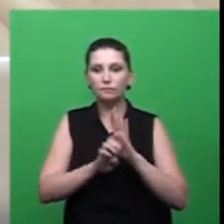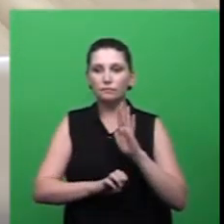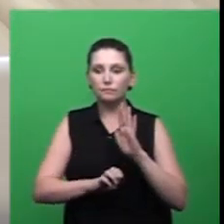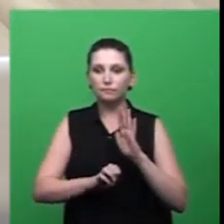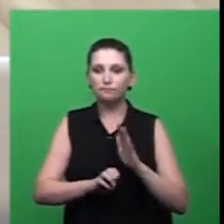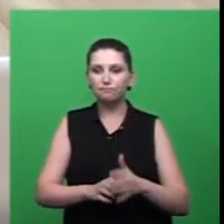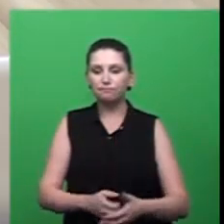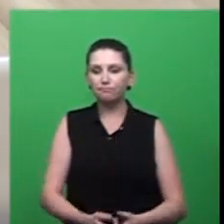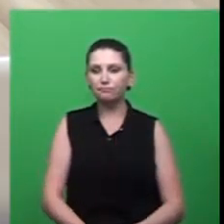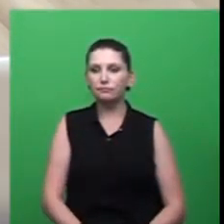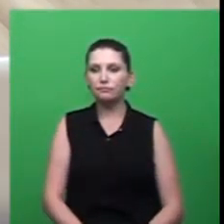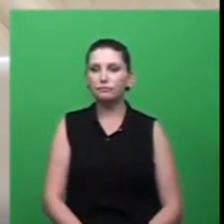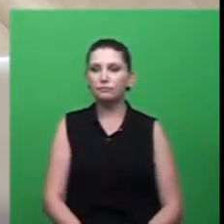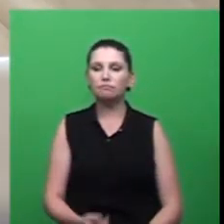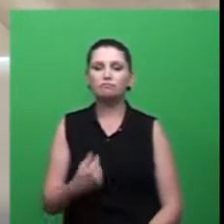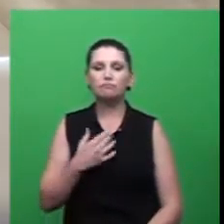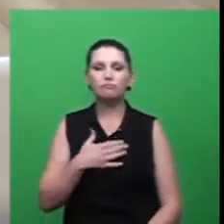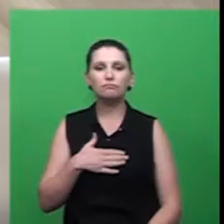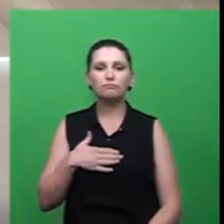Obrigado.